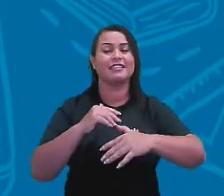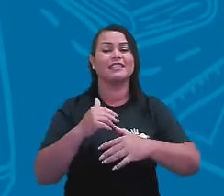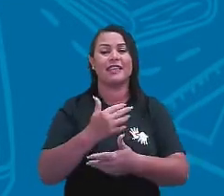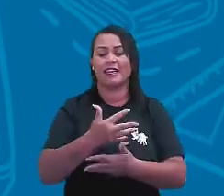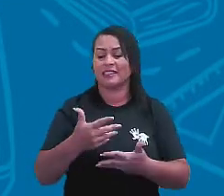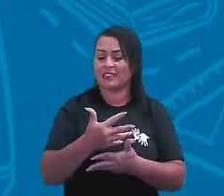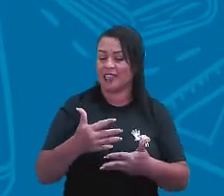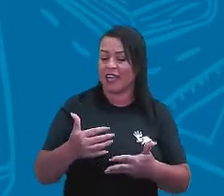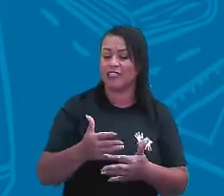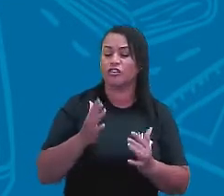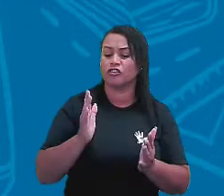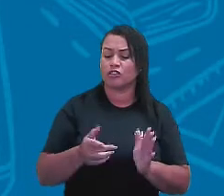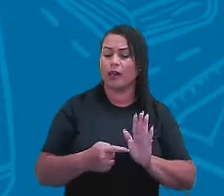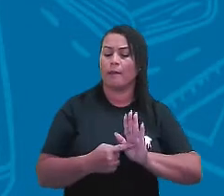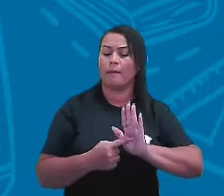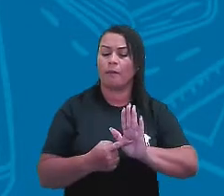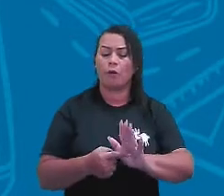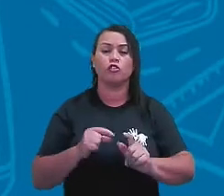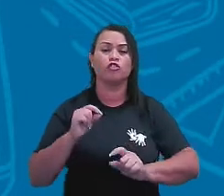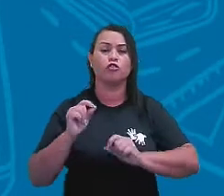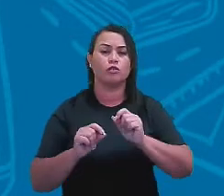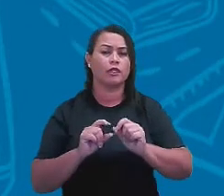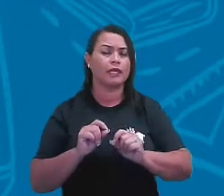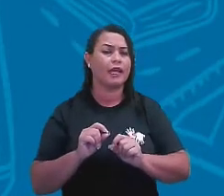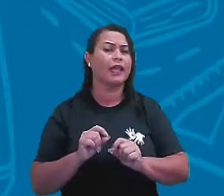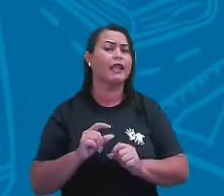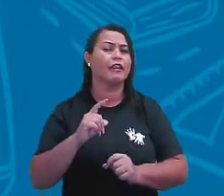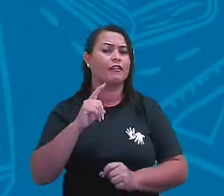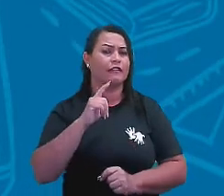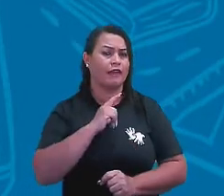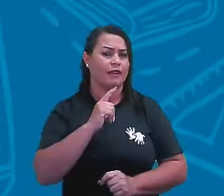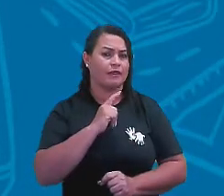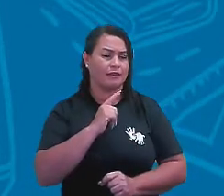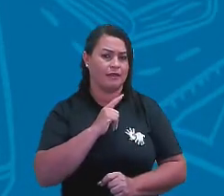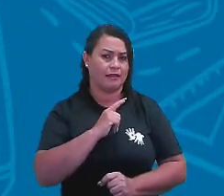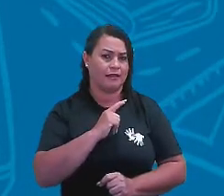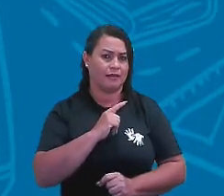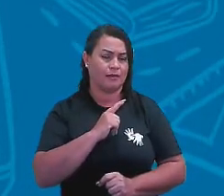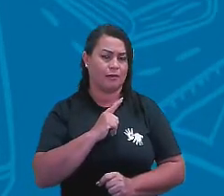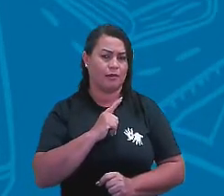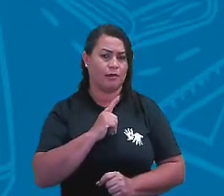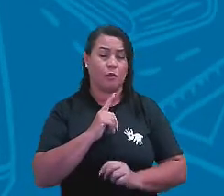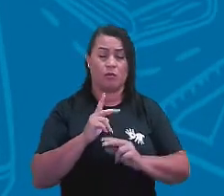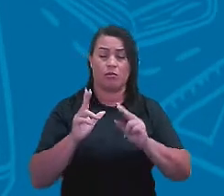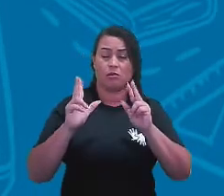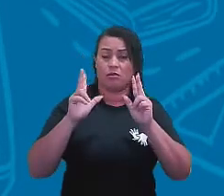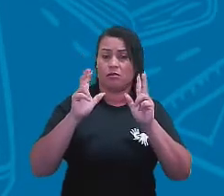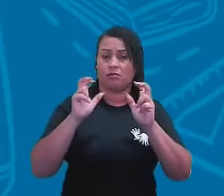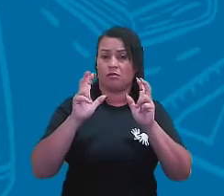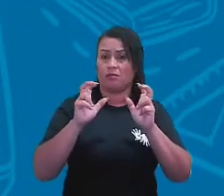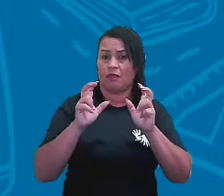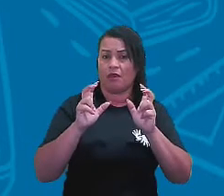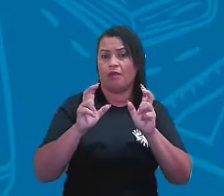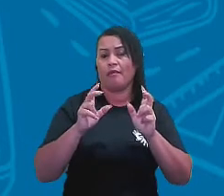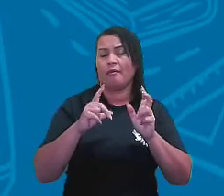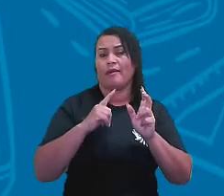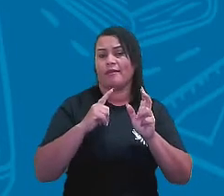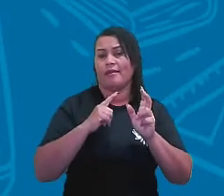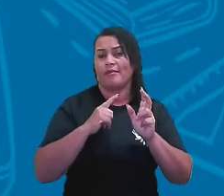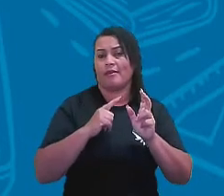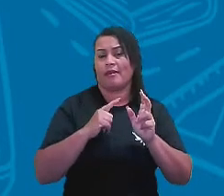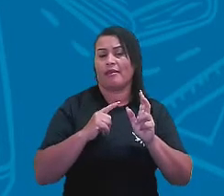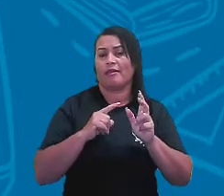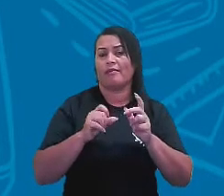já mostra para vocês o que é que vai ser abordado nessa reportagem, o que é que vai ser dito